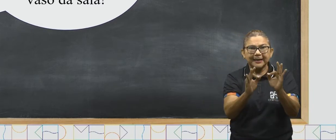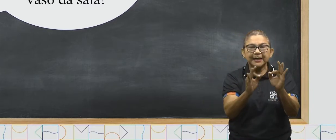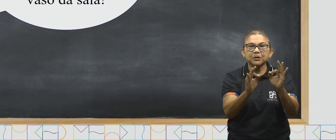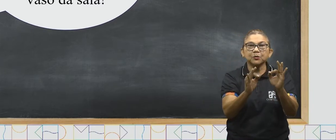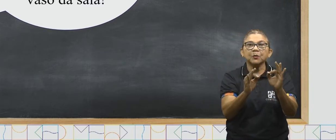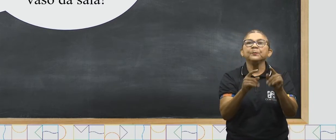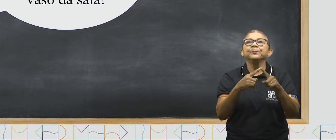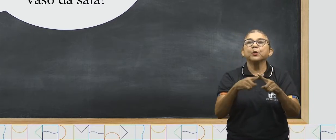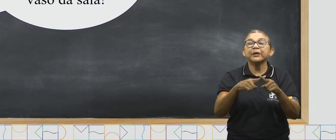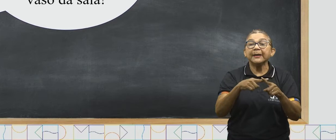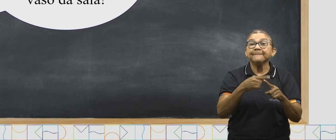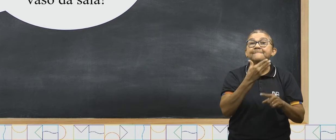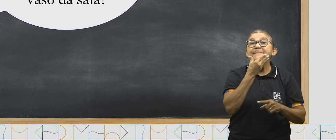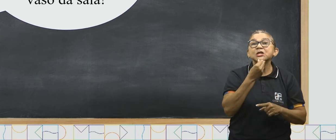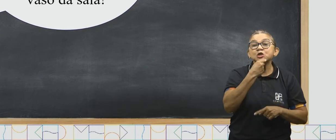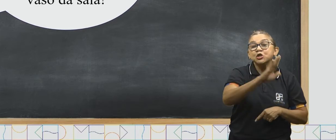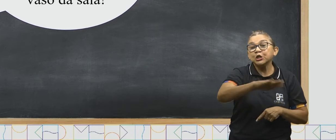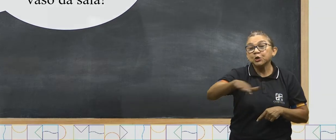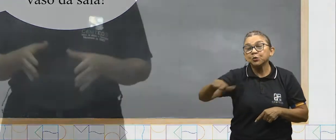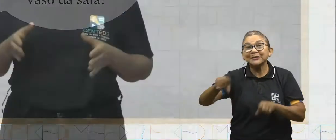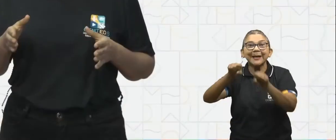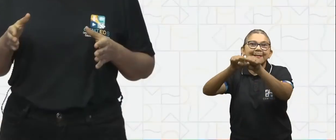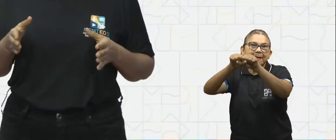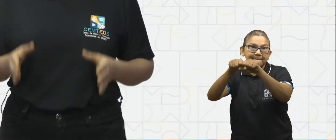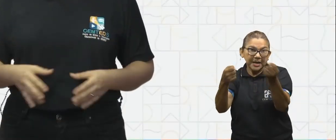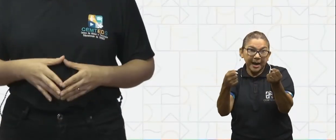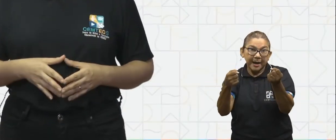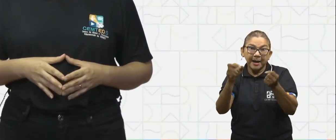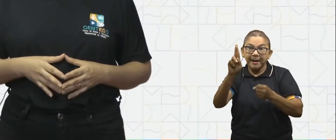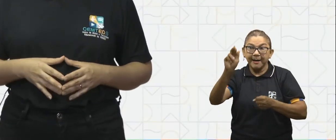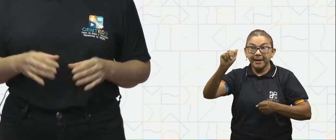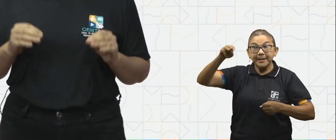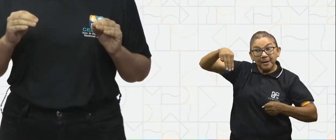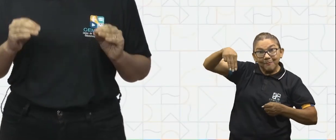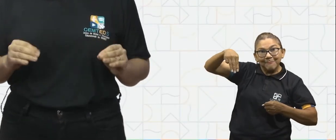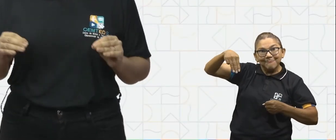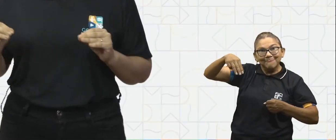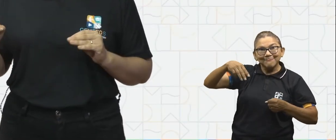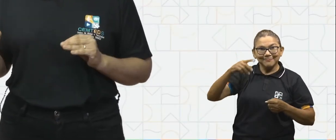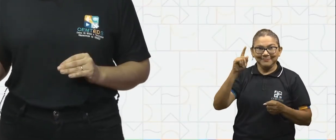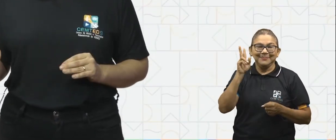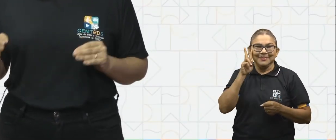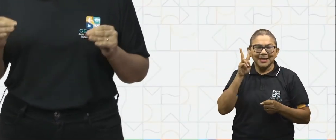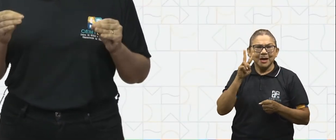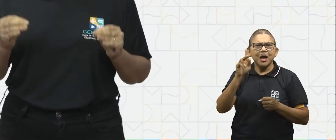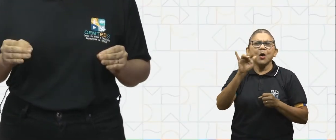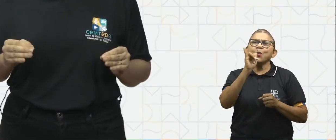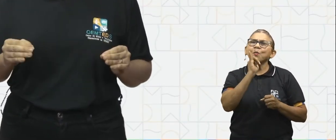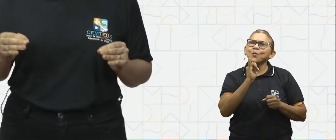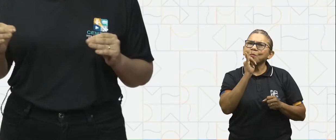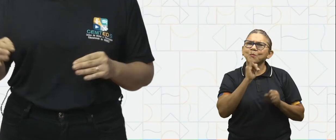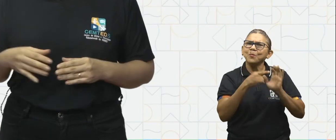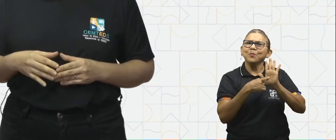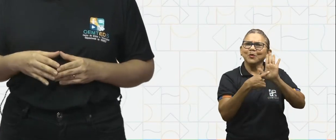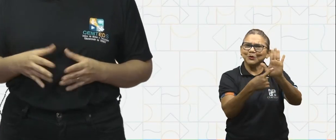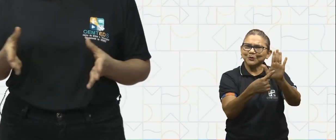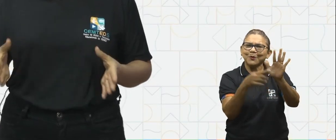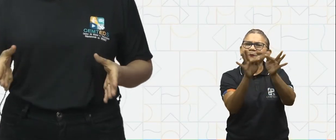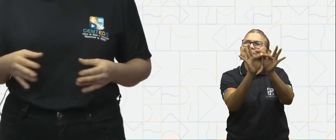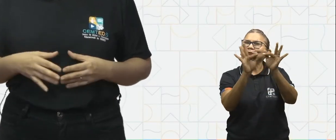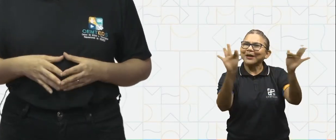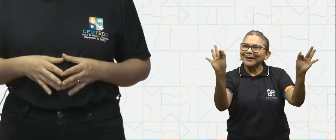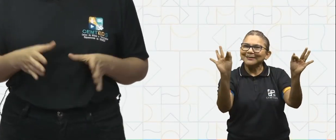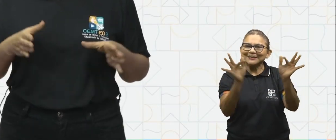meninos quebraram o vaso da sala. No início da aula, usei como exemplo frases